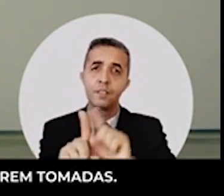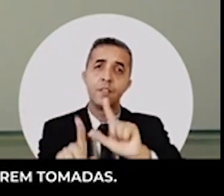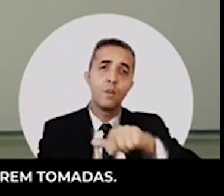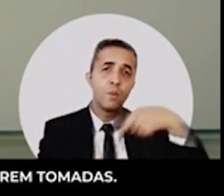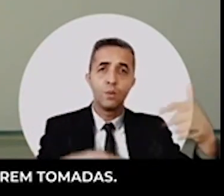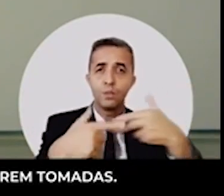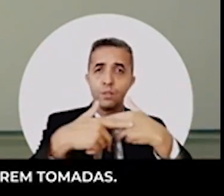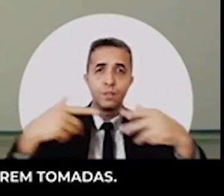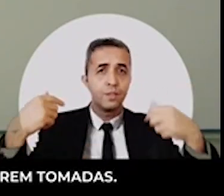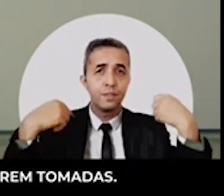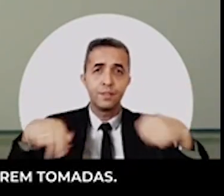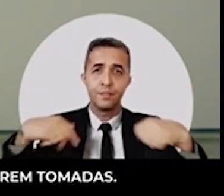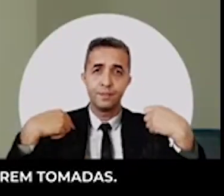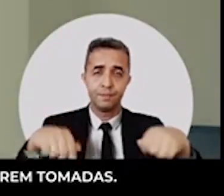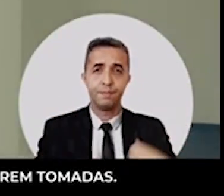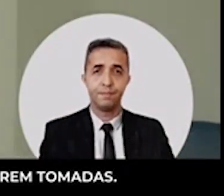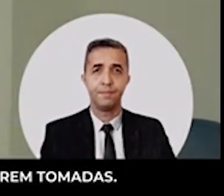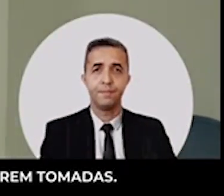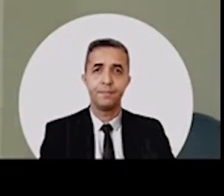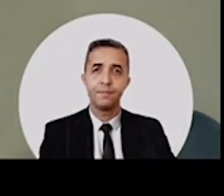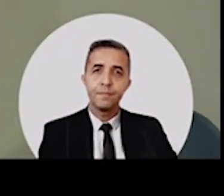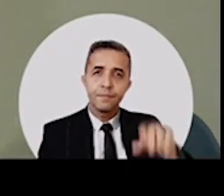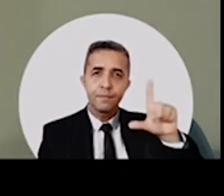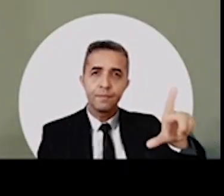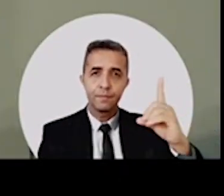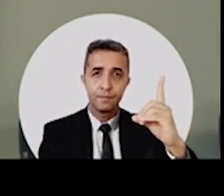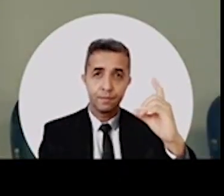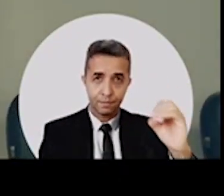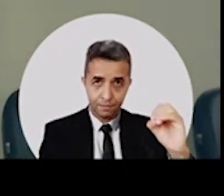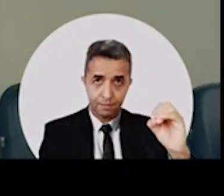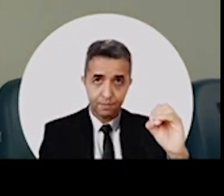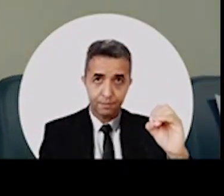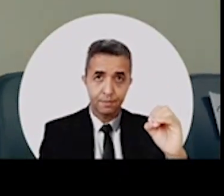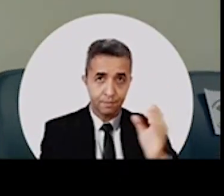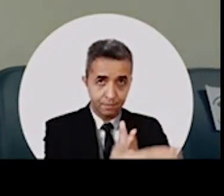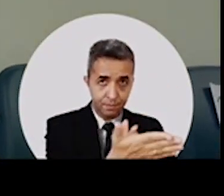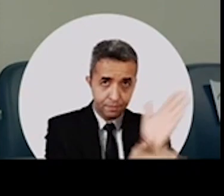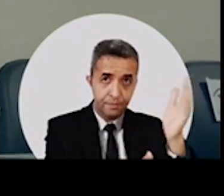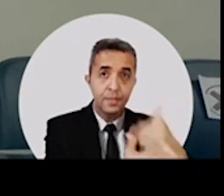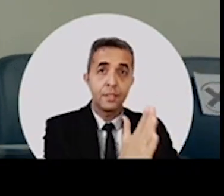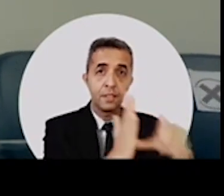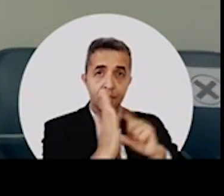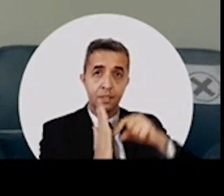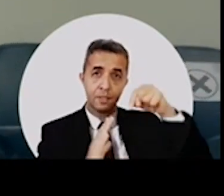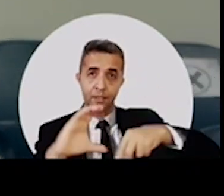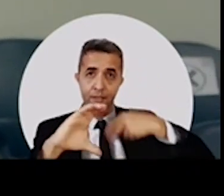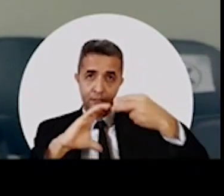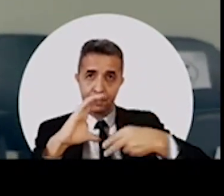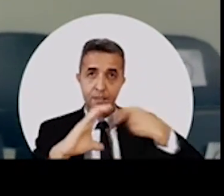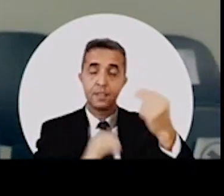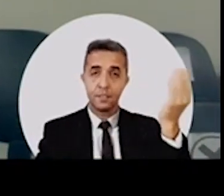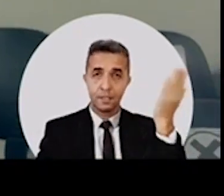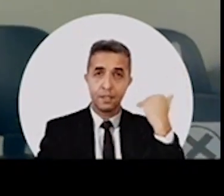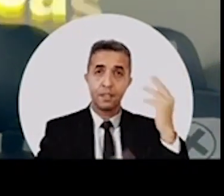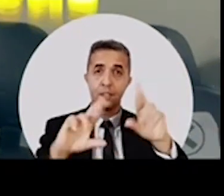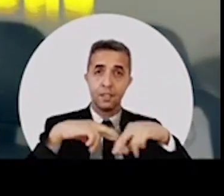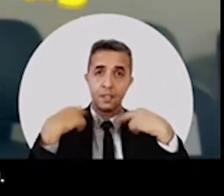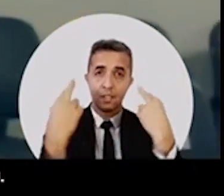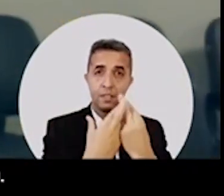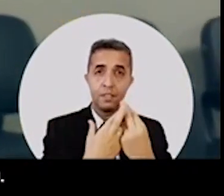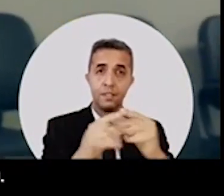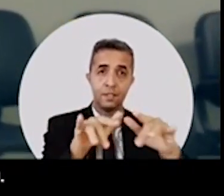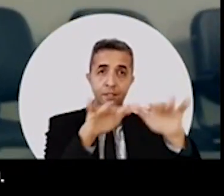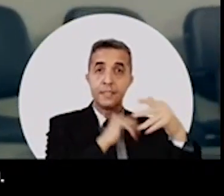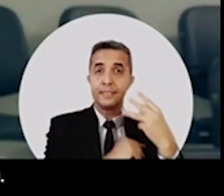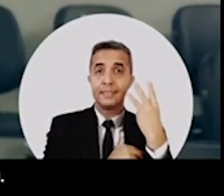as providências a serem tomadas. Para a aprovação da LDO para 2022, a Câmara realizou 3 audiências públicas